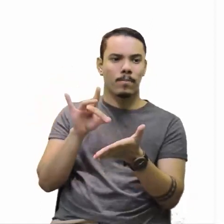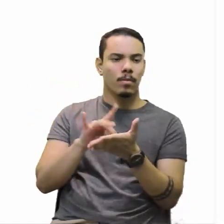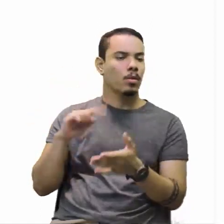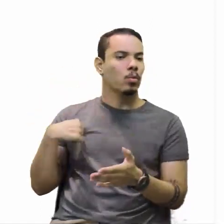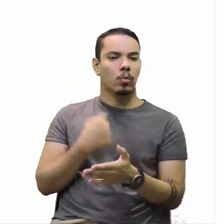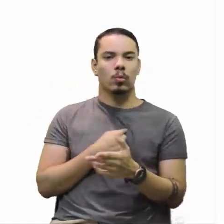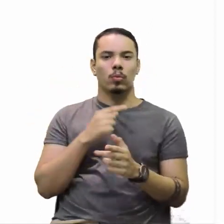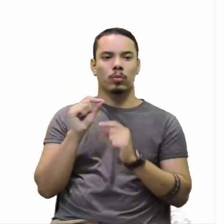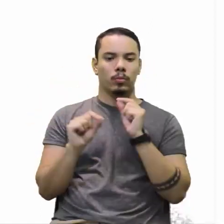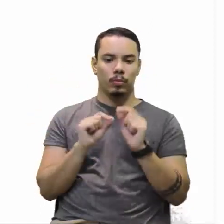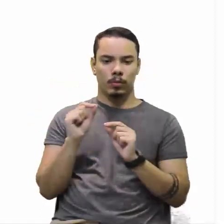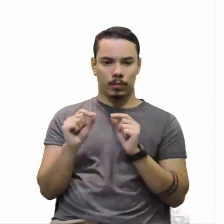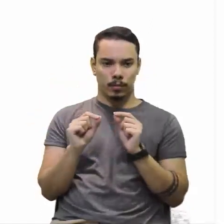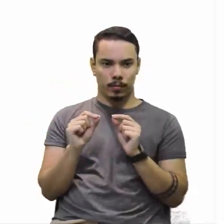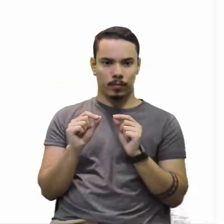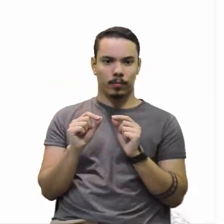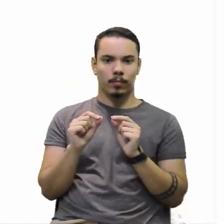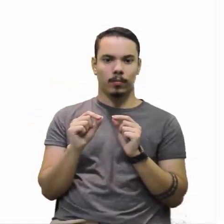nossa